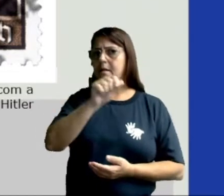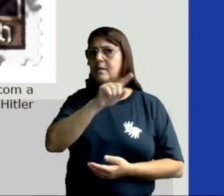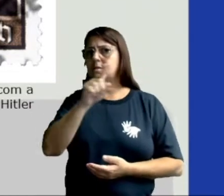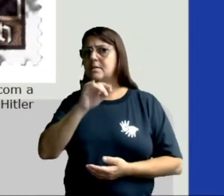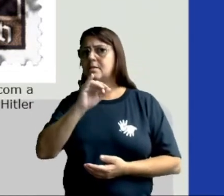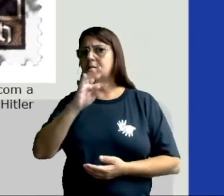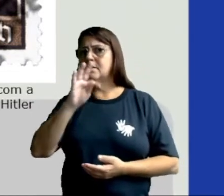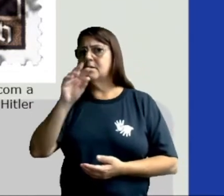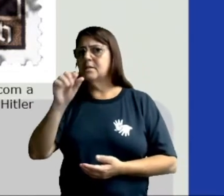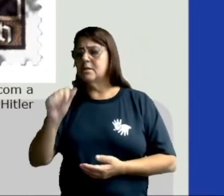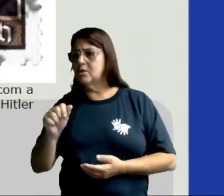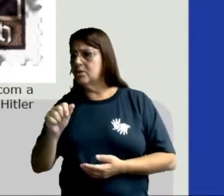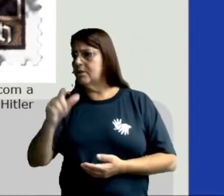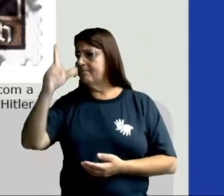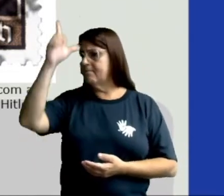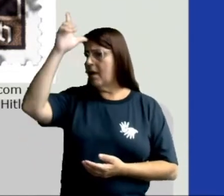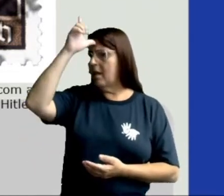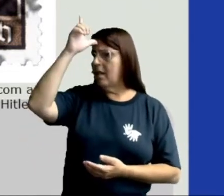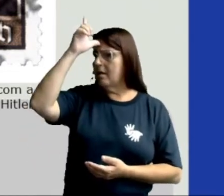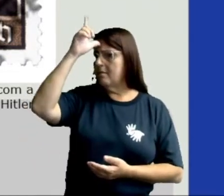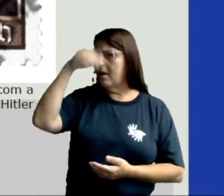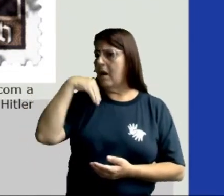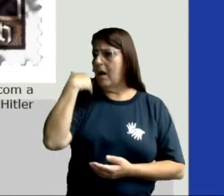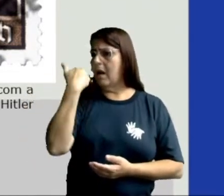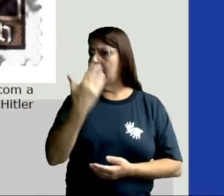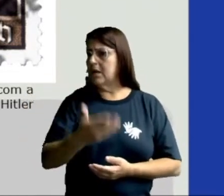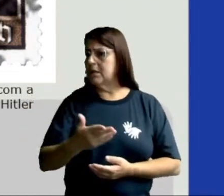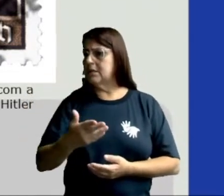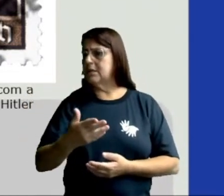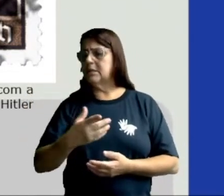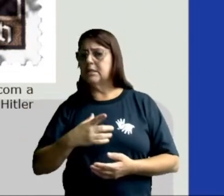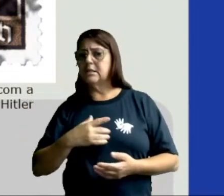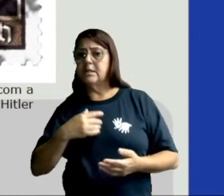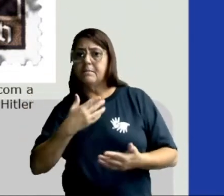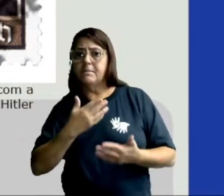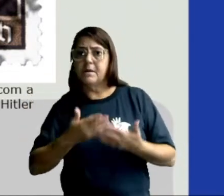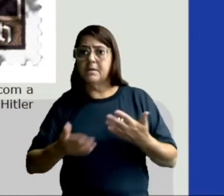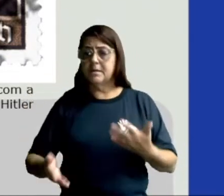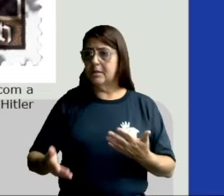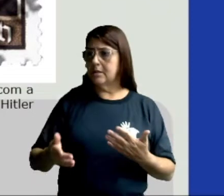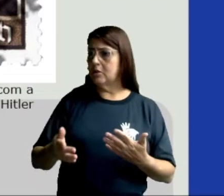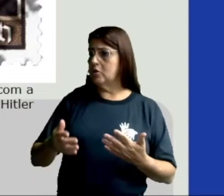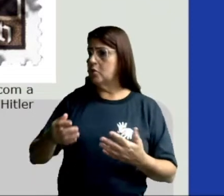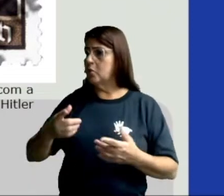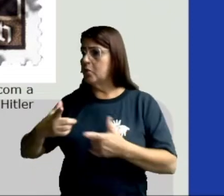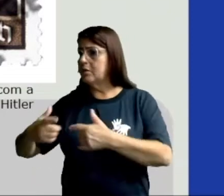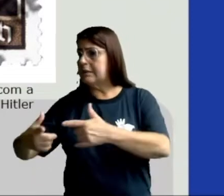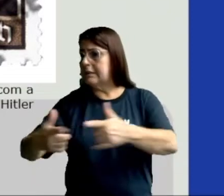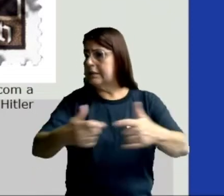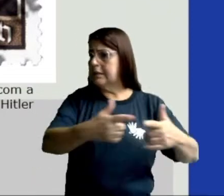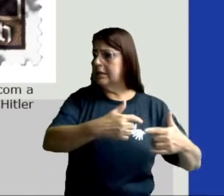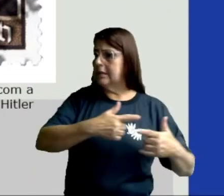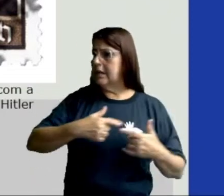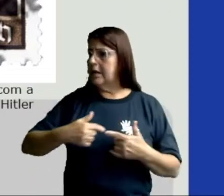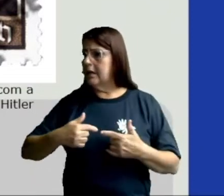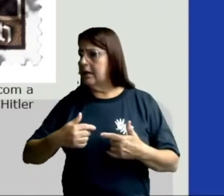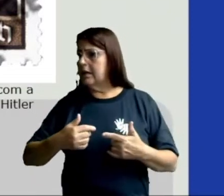Contexto. A Alemanha, ainda devastada pela Primeira Guerra Mundial, amargava